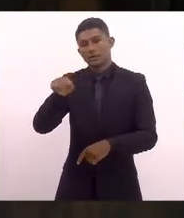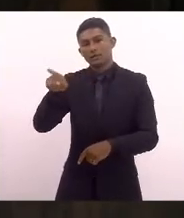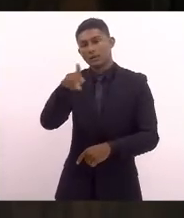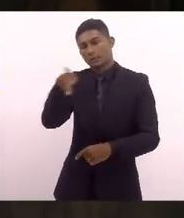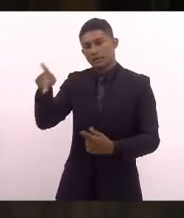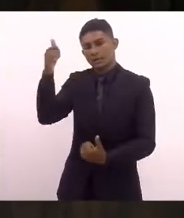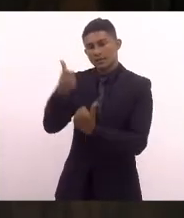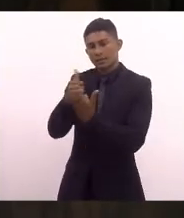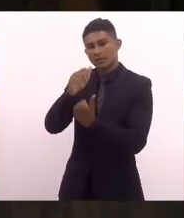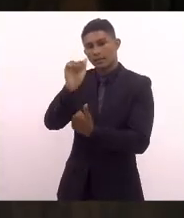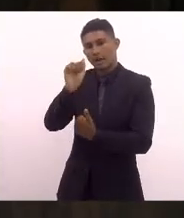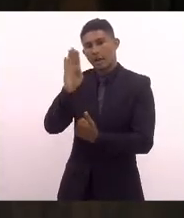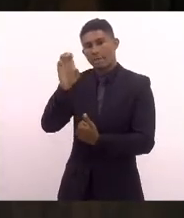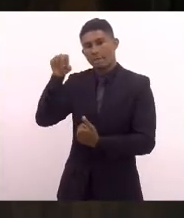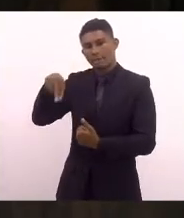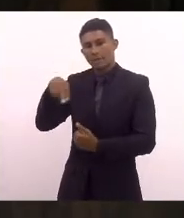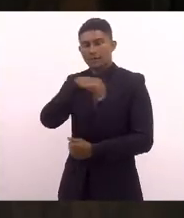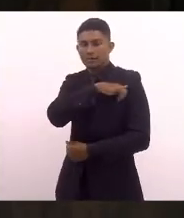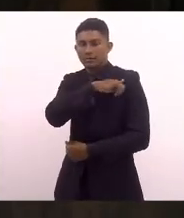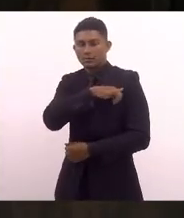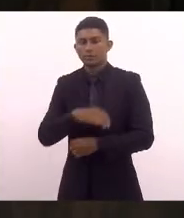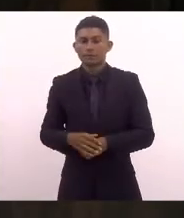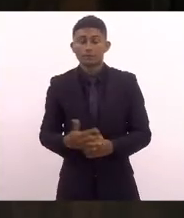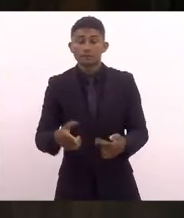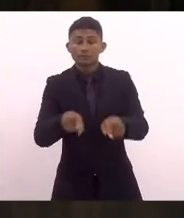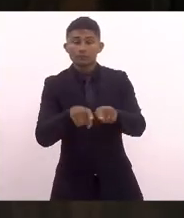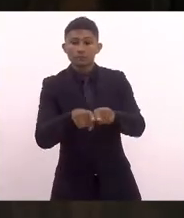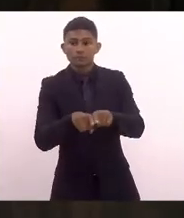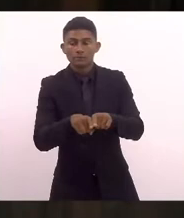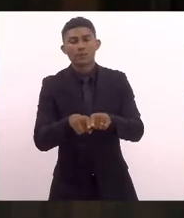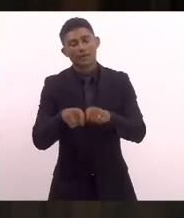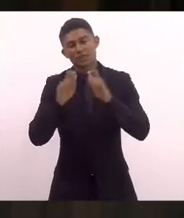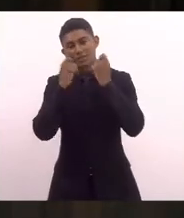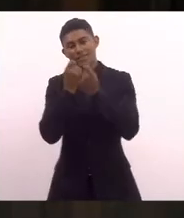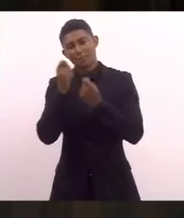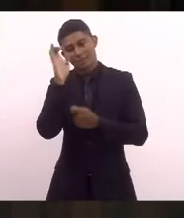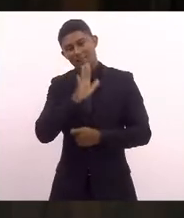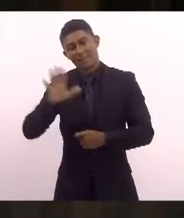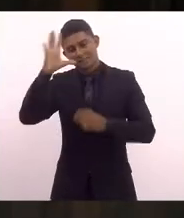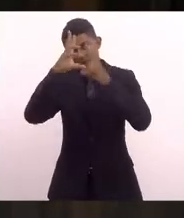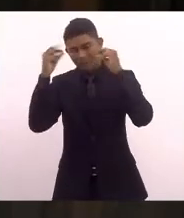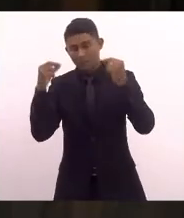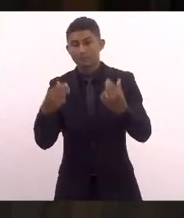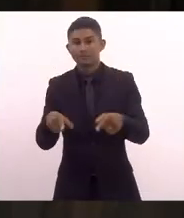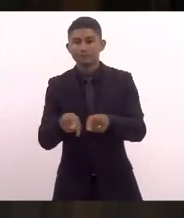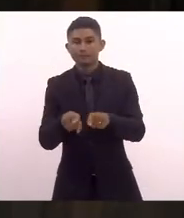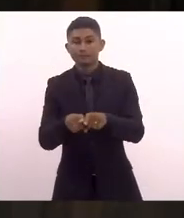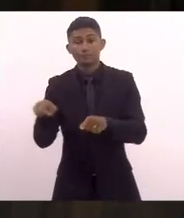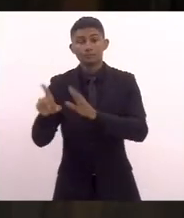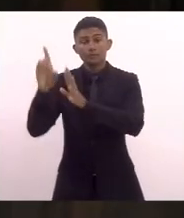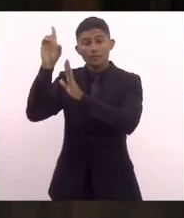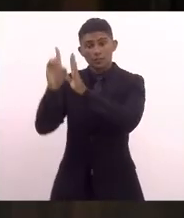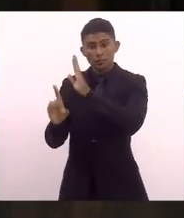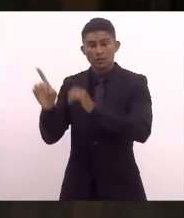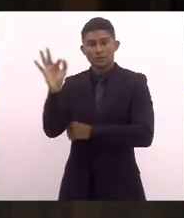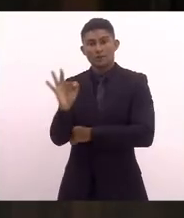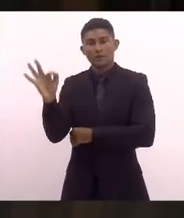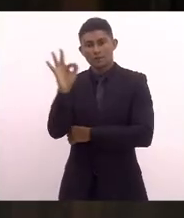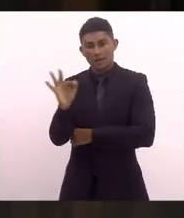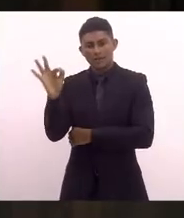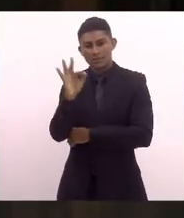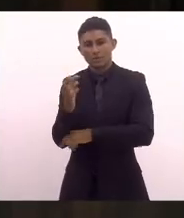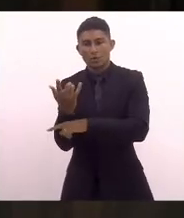da BEM Rio, a BEM, Associação Brasileira de Enfermagem, diretora da Faculdade de Enfermagem da